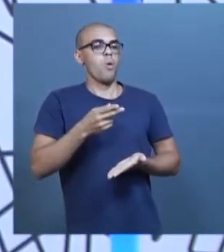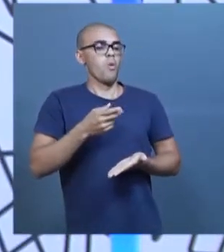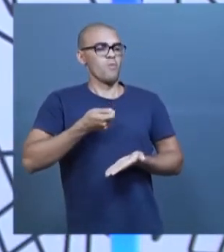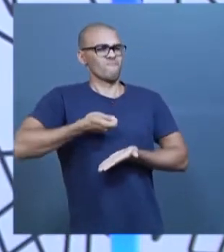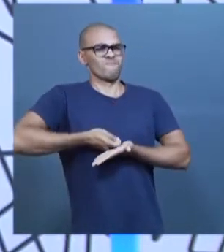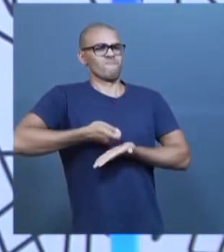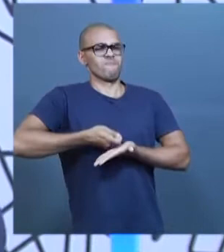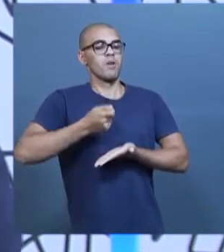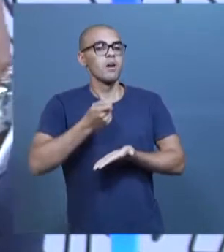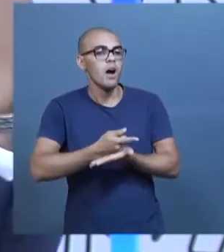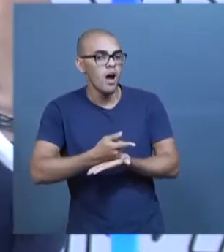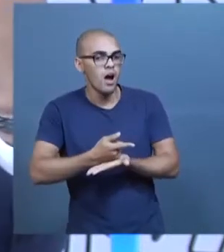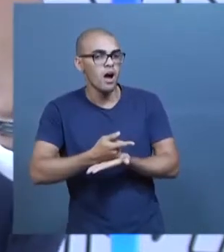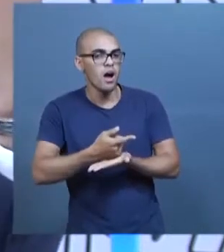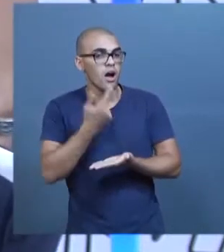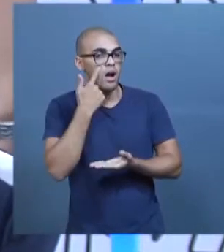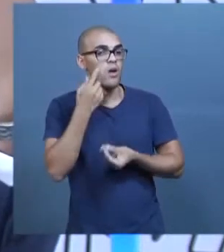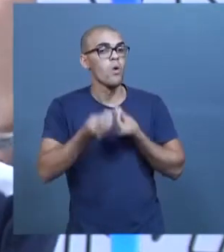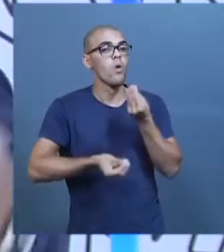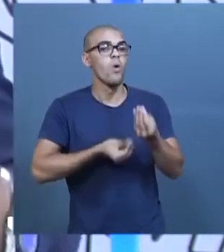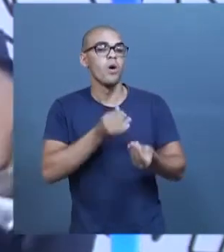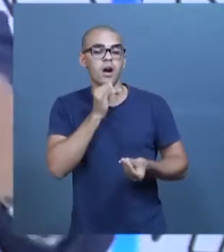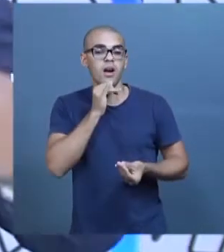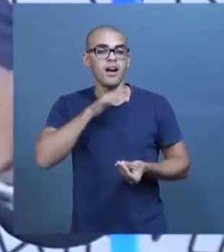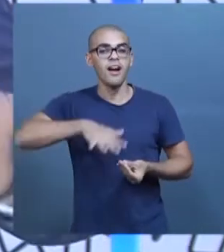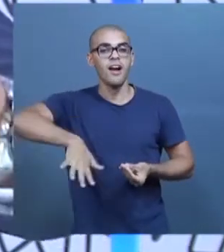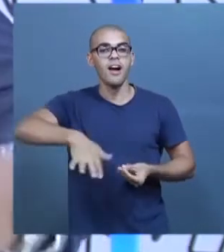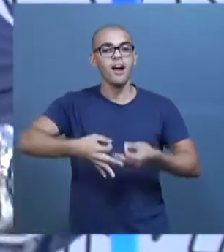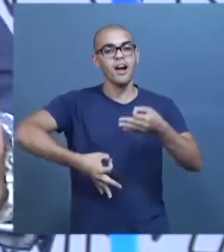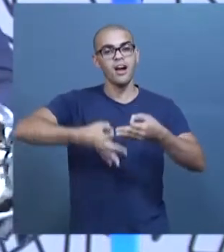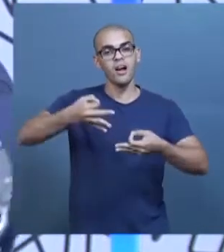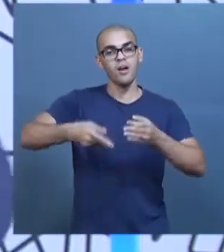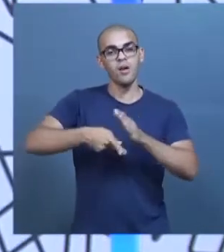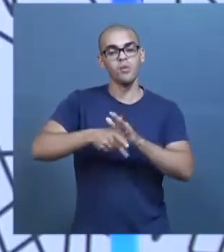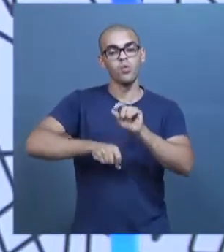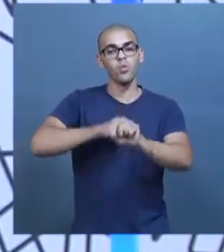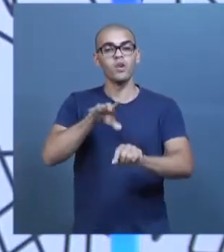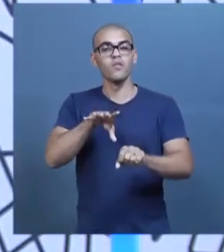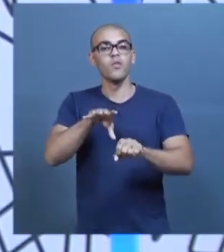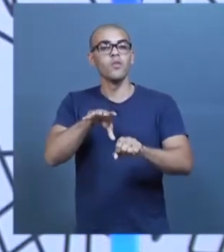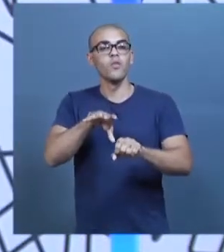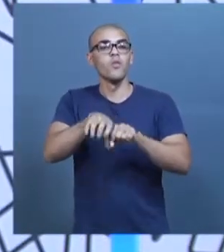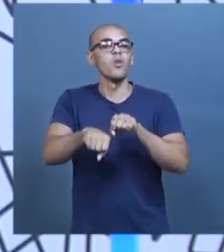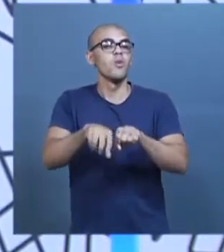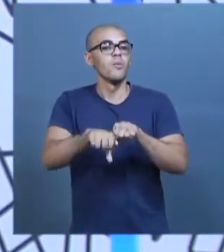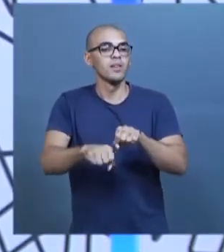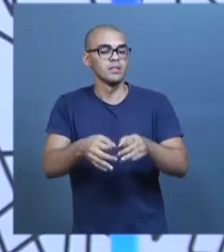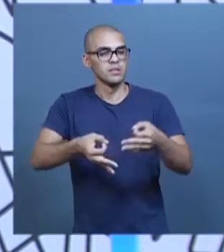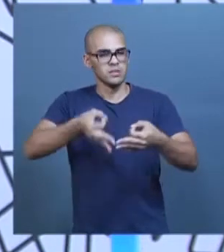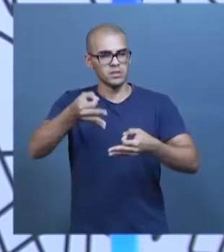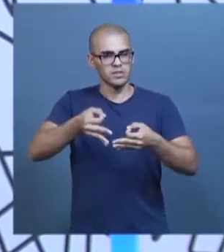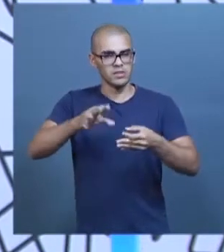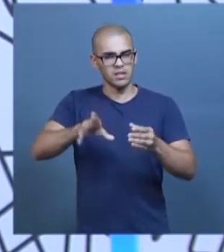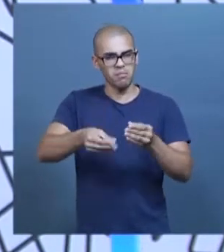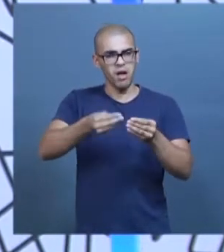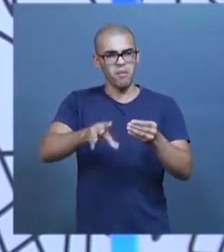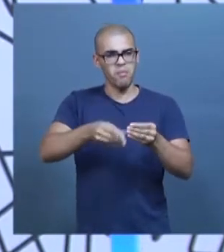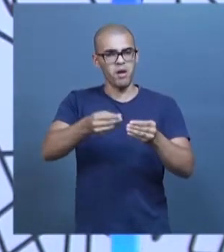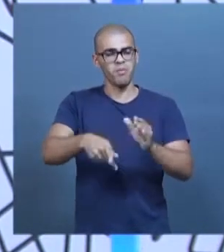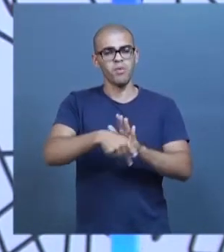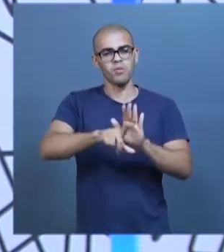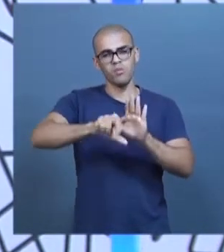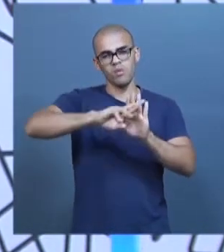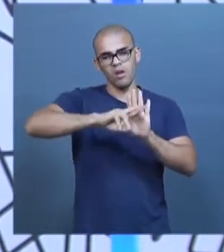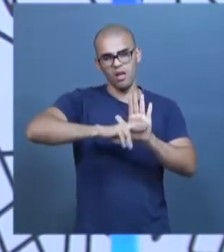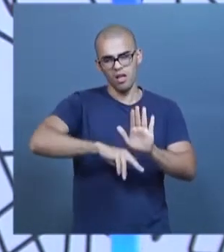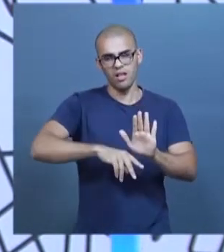levado em consideração no aspecto pré-jurídico, né? Na formação política das regras que vão impor a tributação. E muitas vezes isso não é levado em